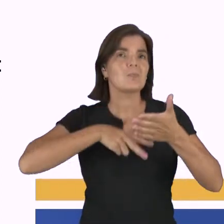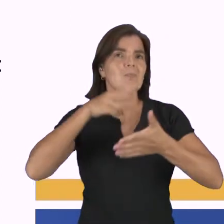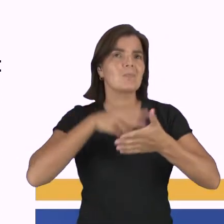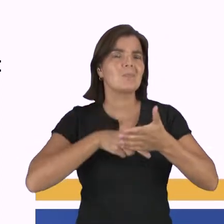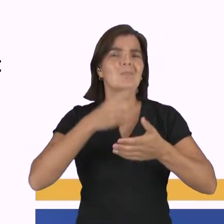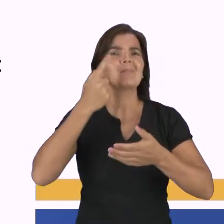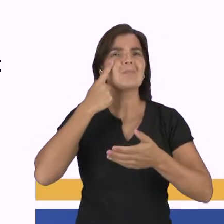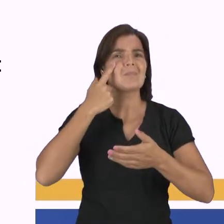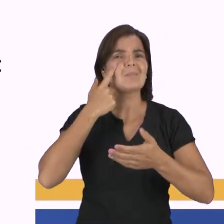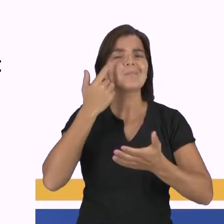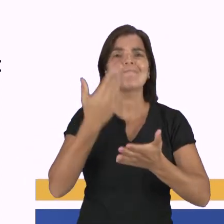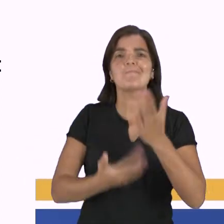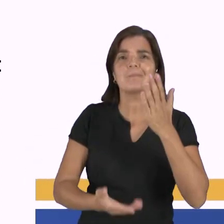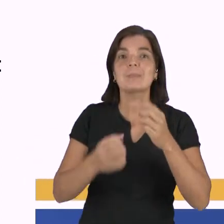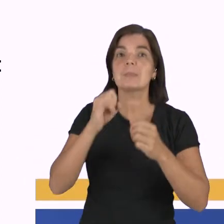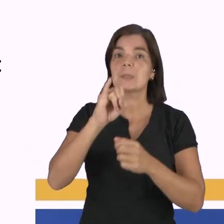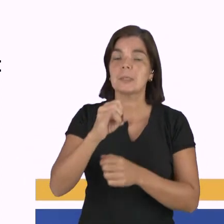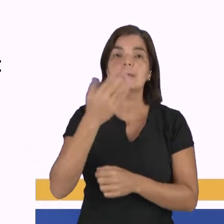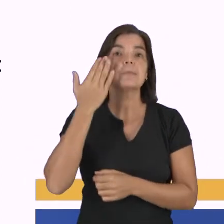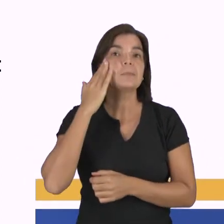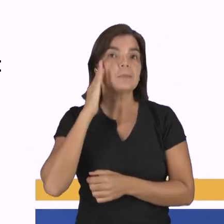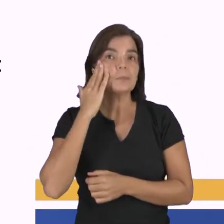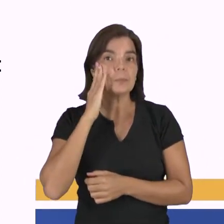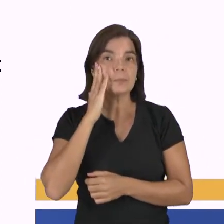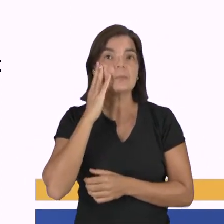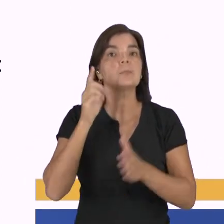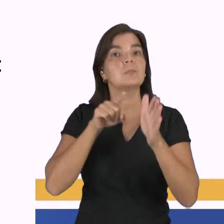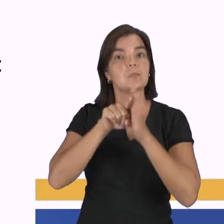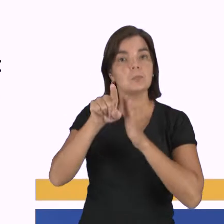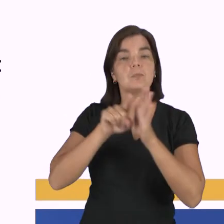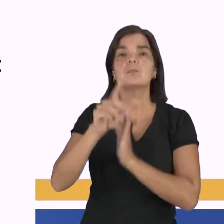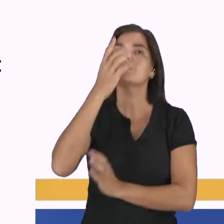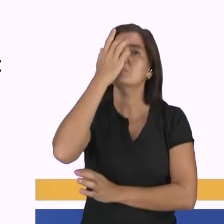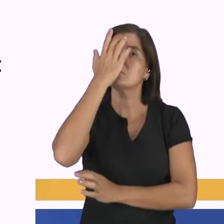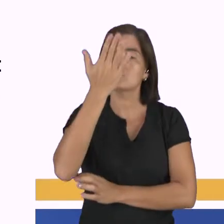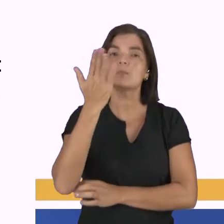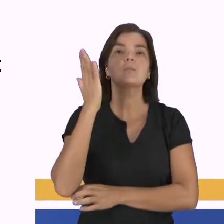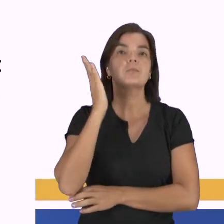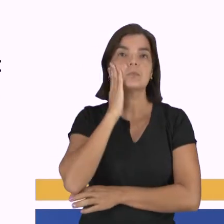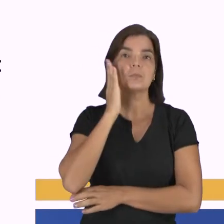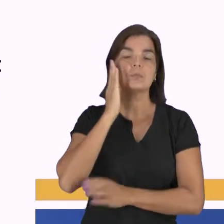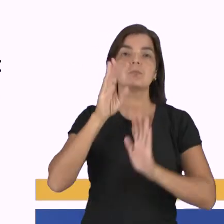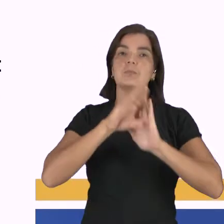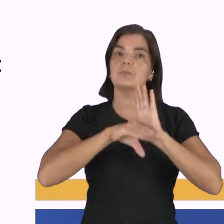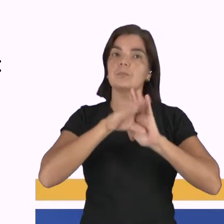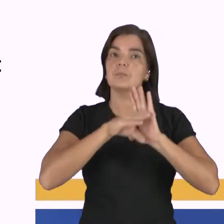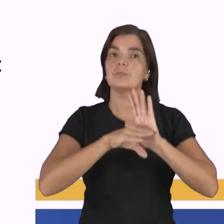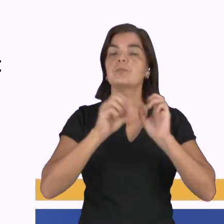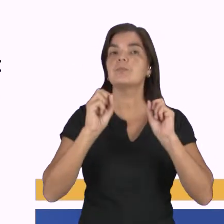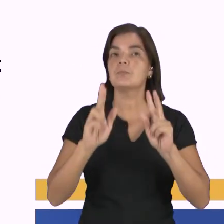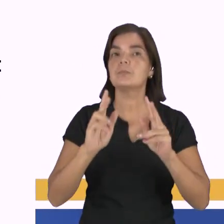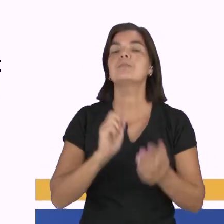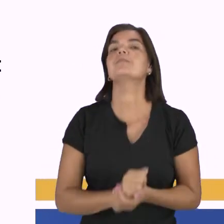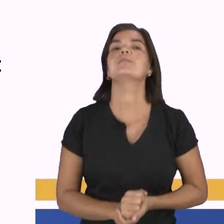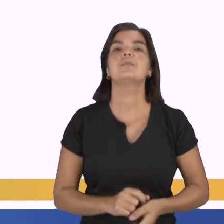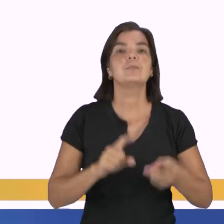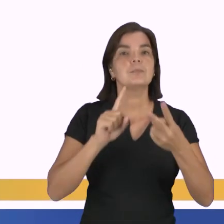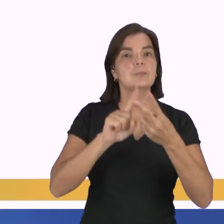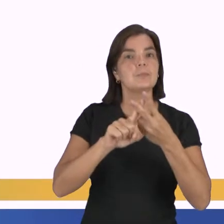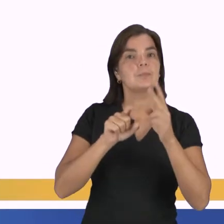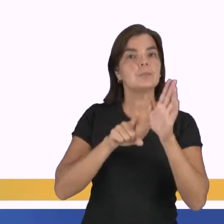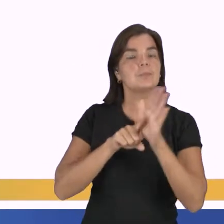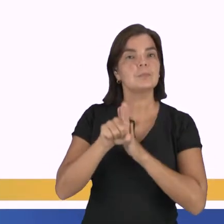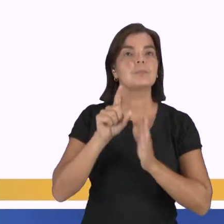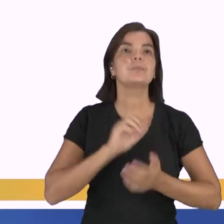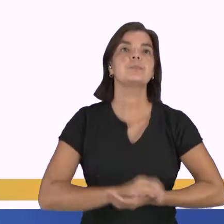pouco desse já se perde no enunciado então se você interpretar legal vai ficar mais fácil você compreendesse conteúdo Ok então vamos agora para o